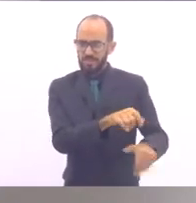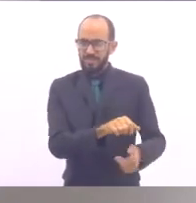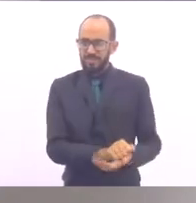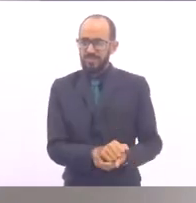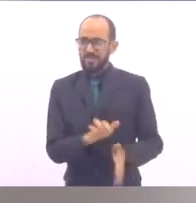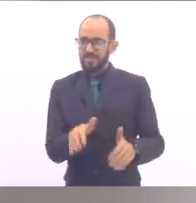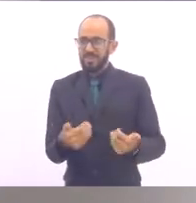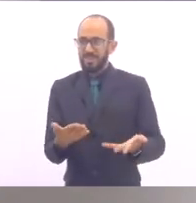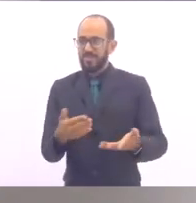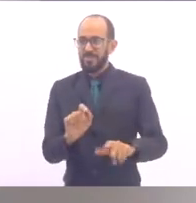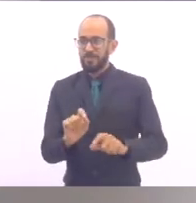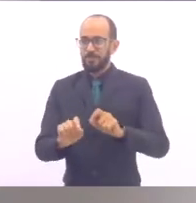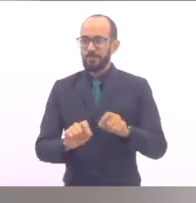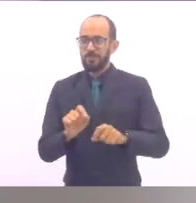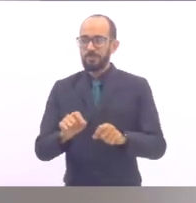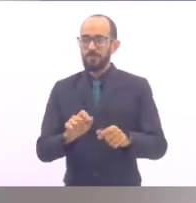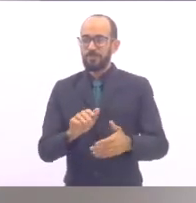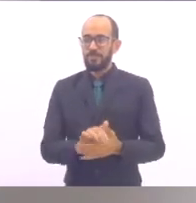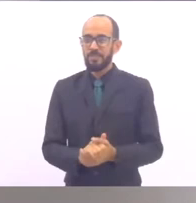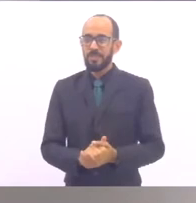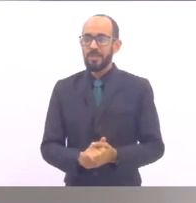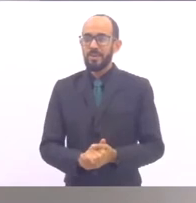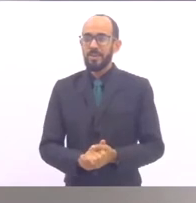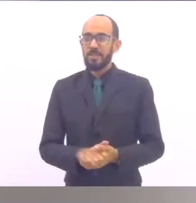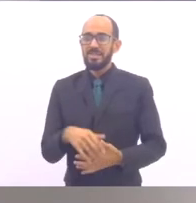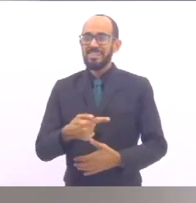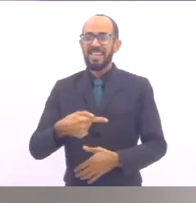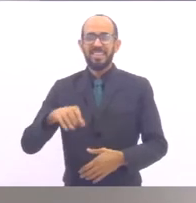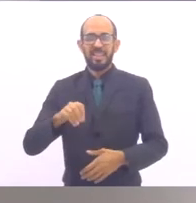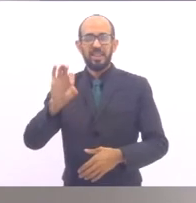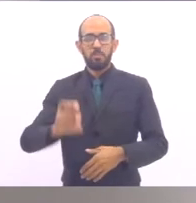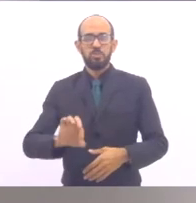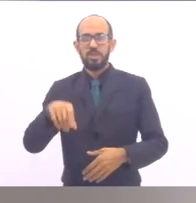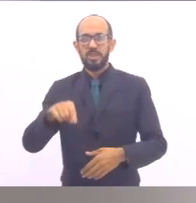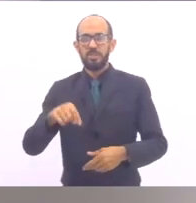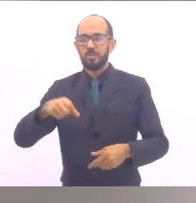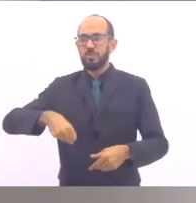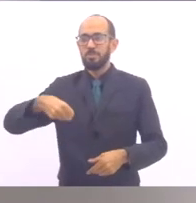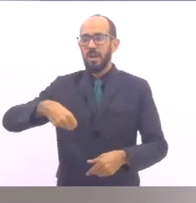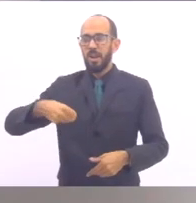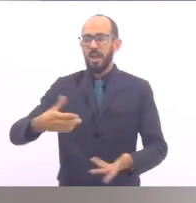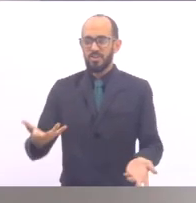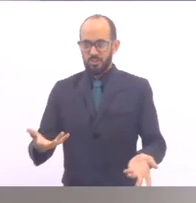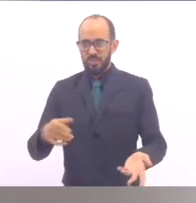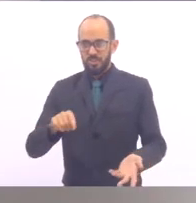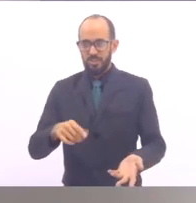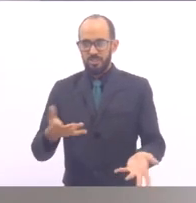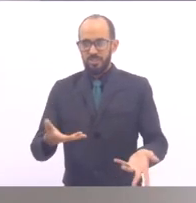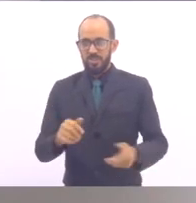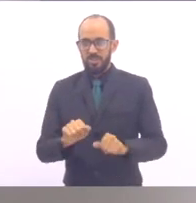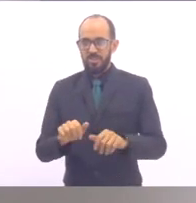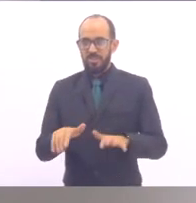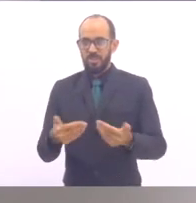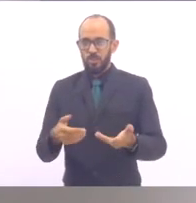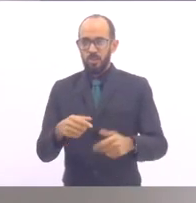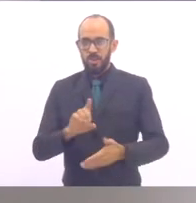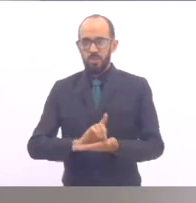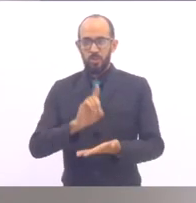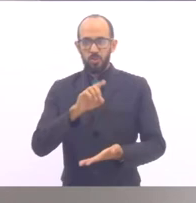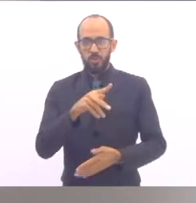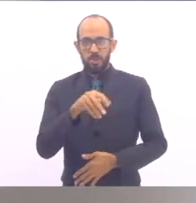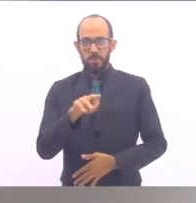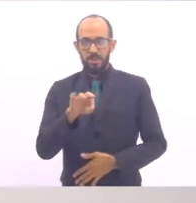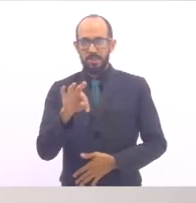devem representar, sei lá, 70% das embalagens. Porque você tem as grandes. Porque a doutora Patrícia... É porque